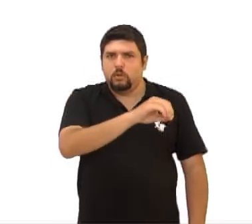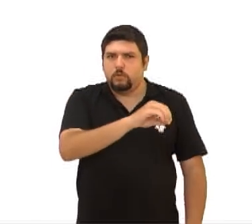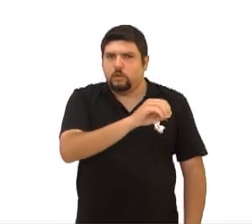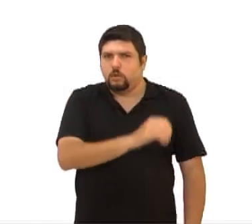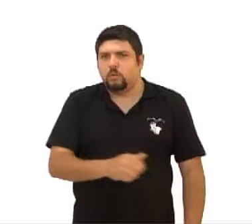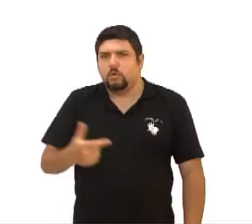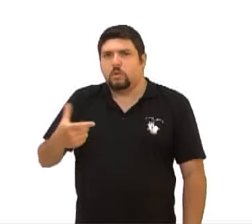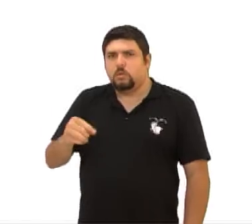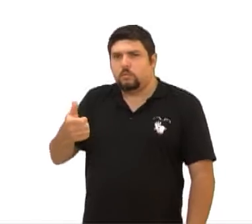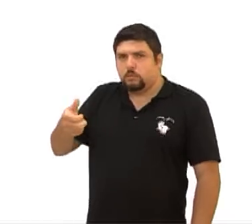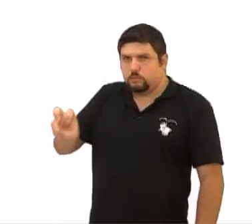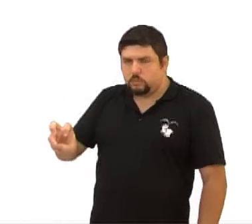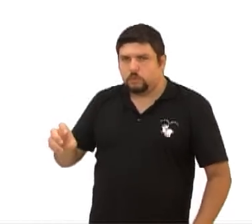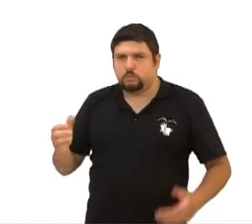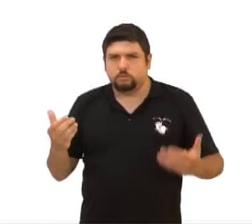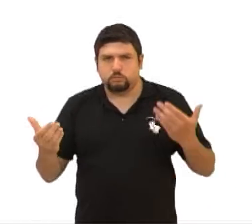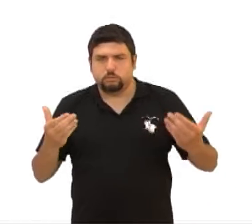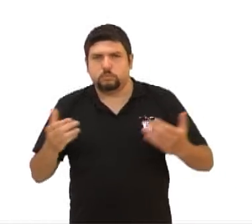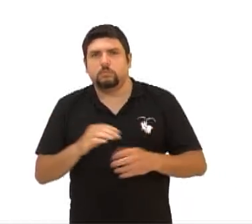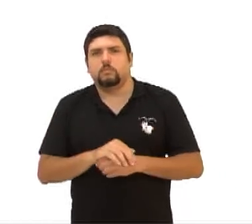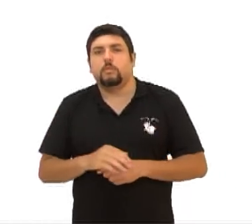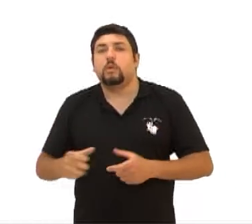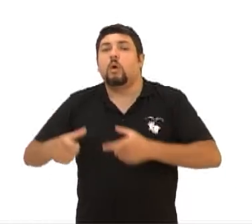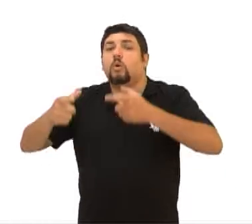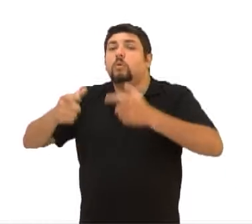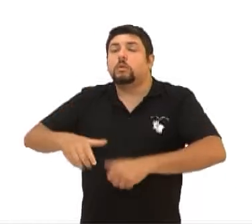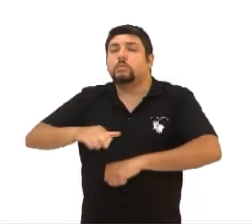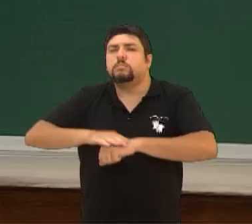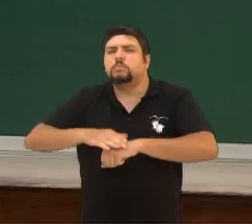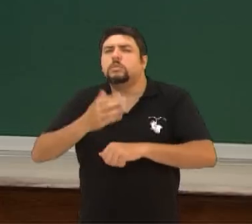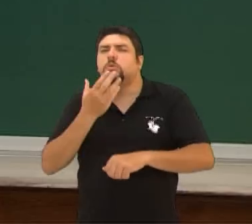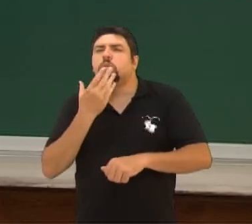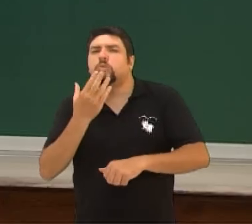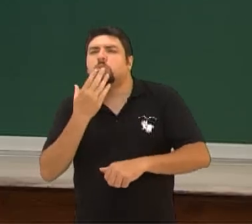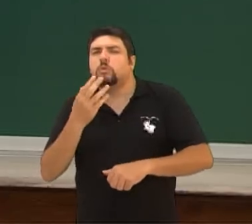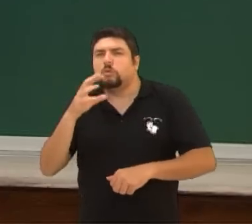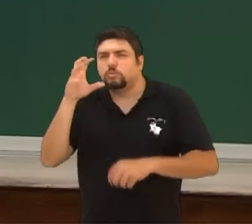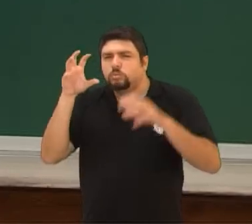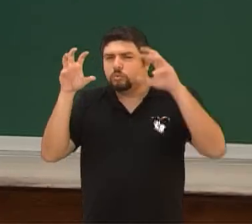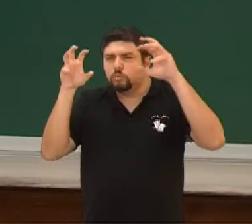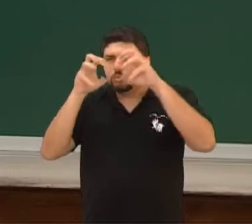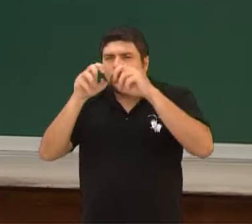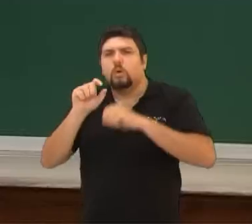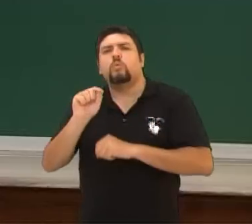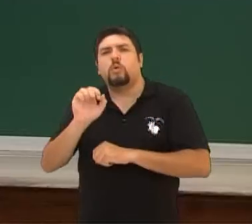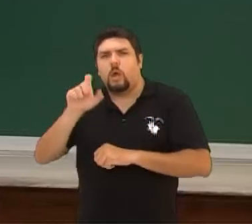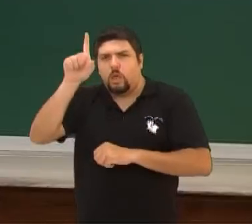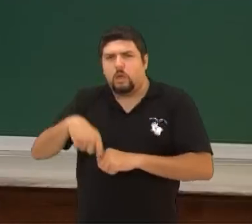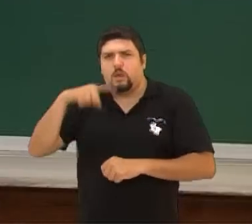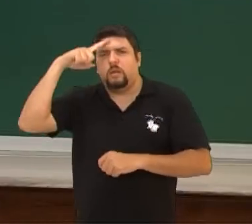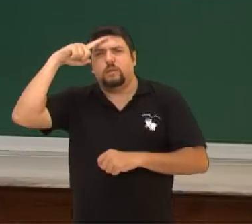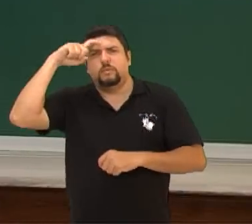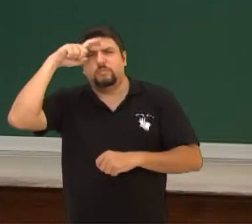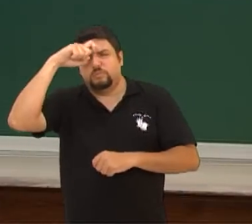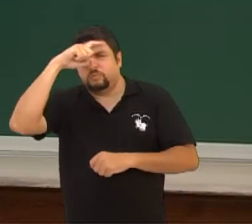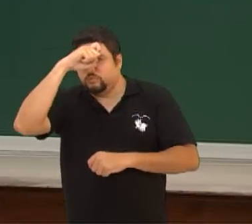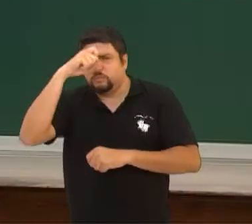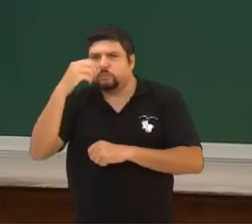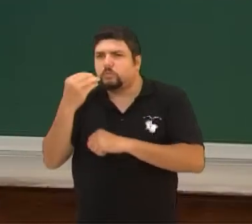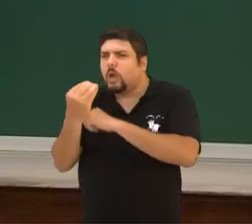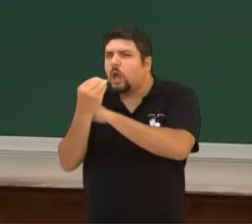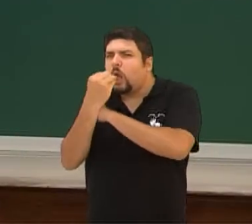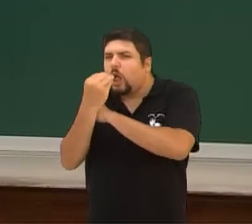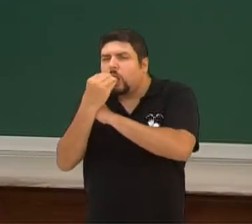As áreas mais escuras aqui, né? Você tinha 80% das pessoas com dificuldades de acesso à